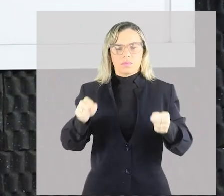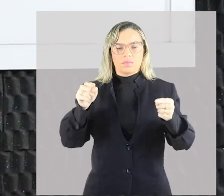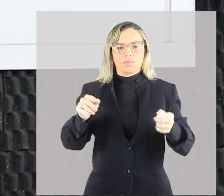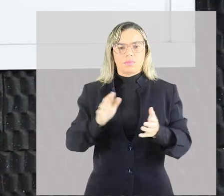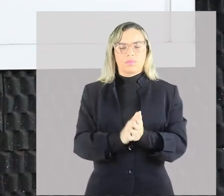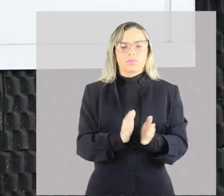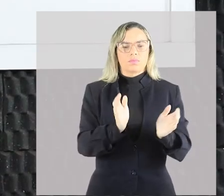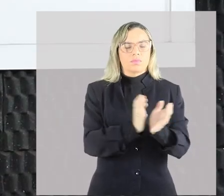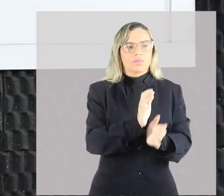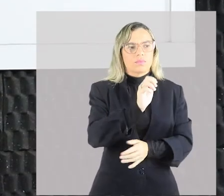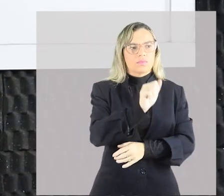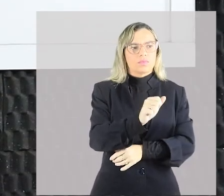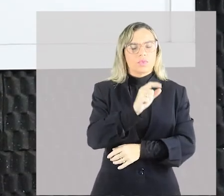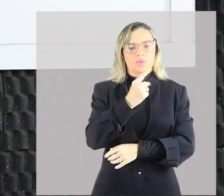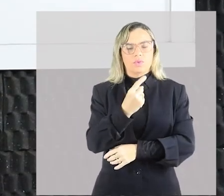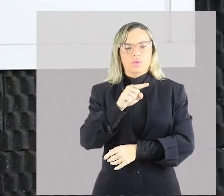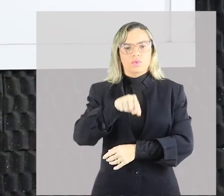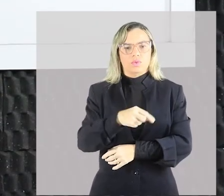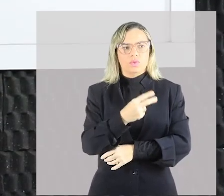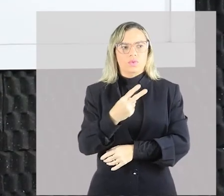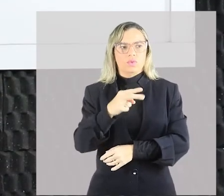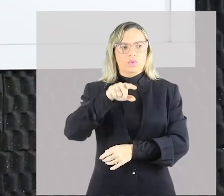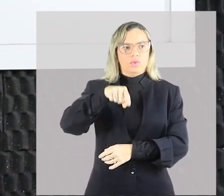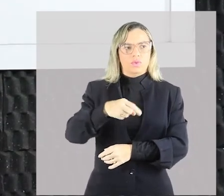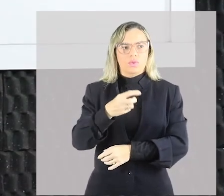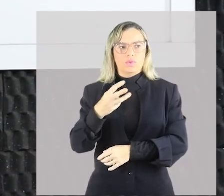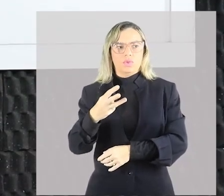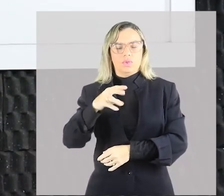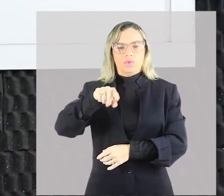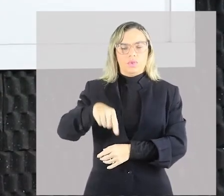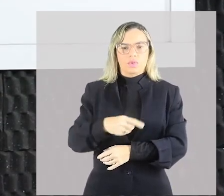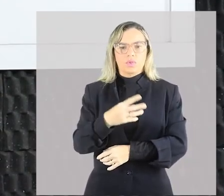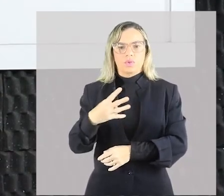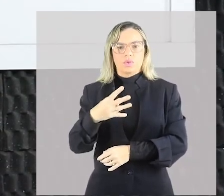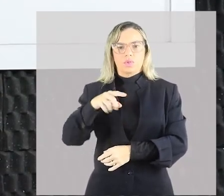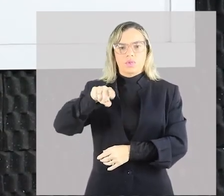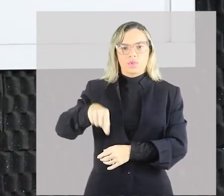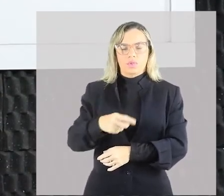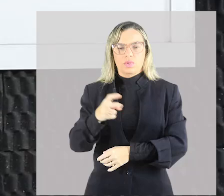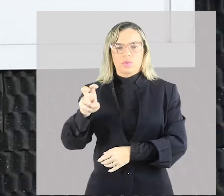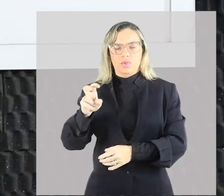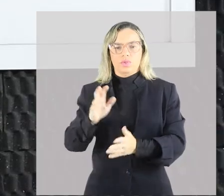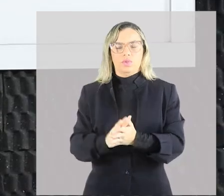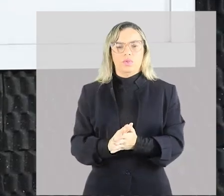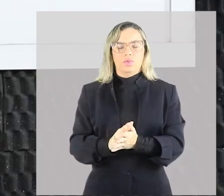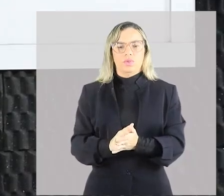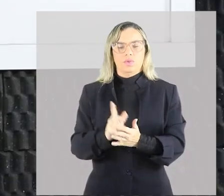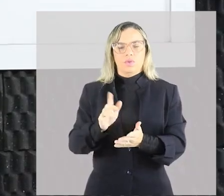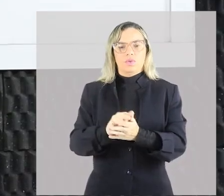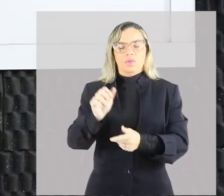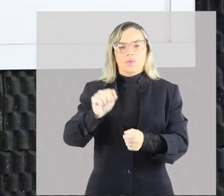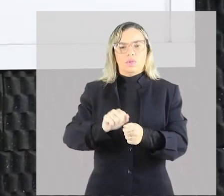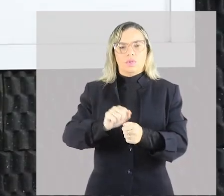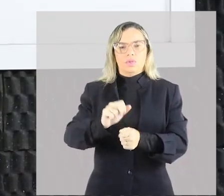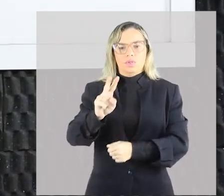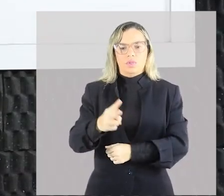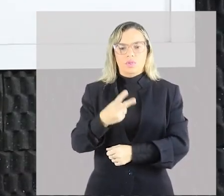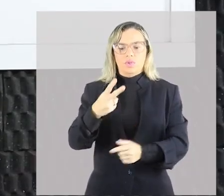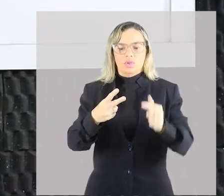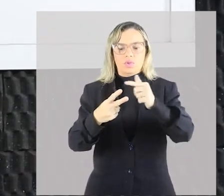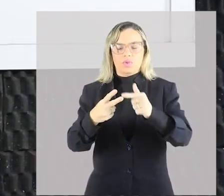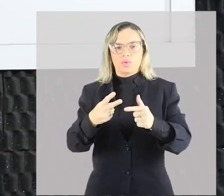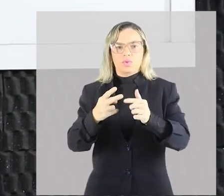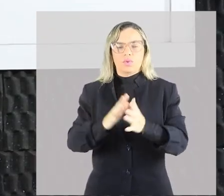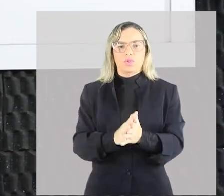3, 4 e 5. Aí eu vou dizer o seguinte, vou botar duas proposições para você dizer se é verdadeiro ou é falso o